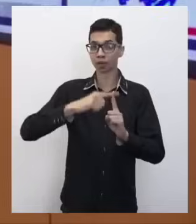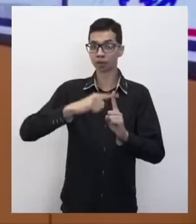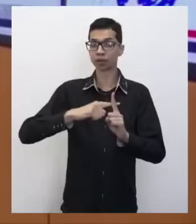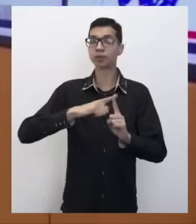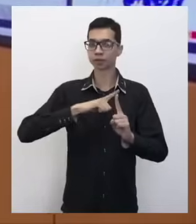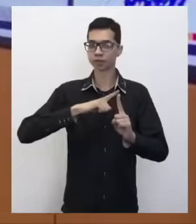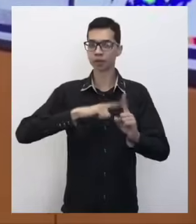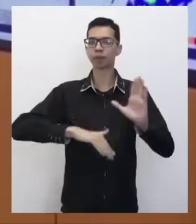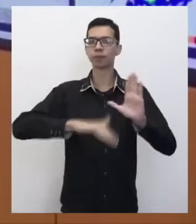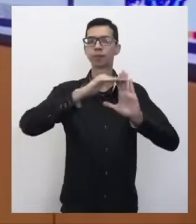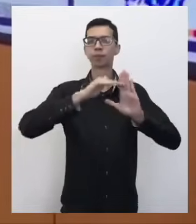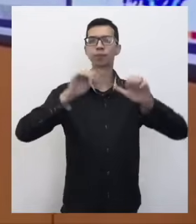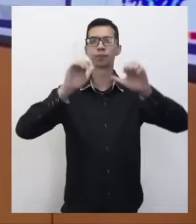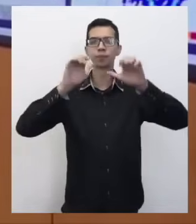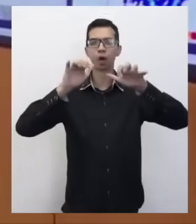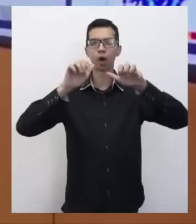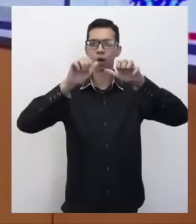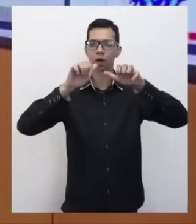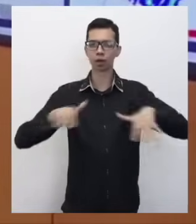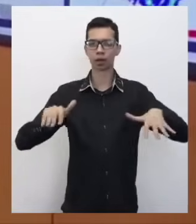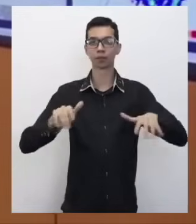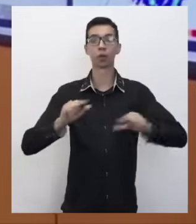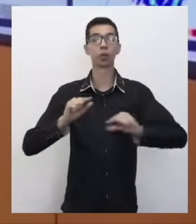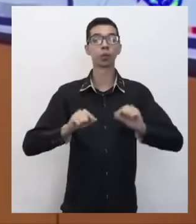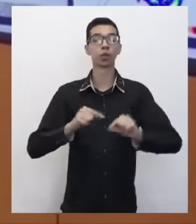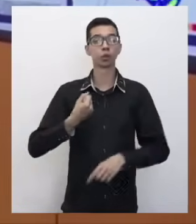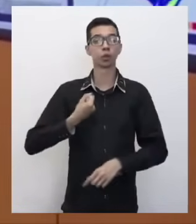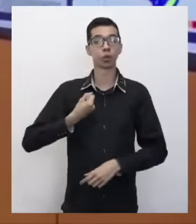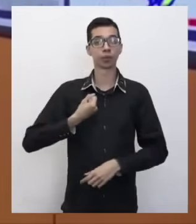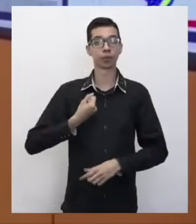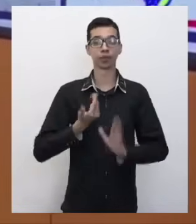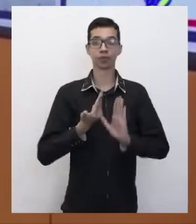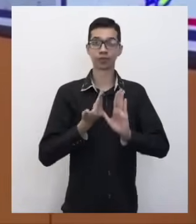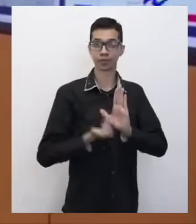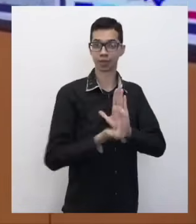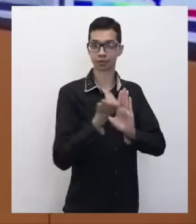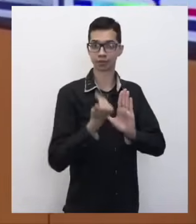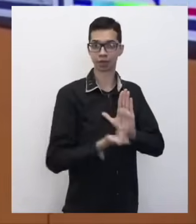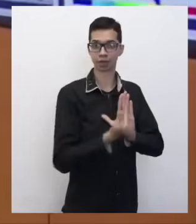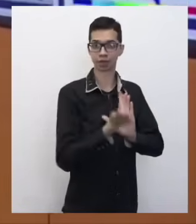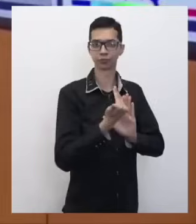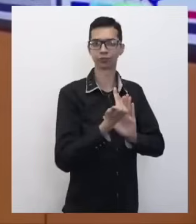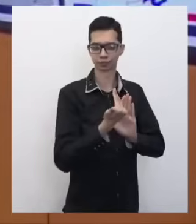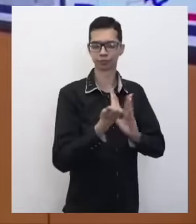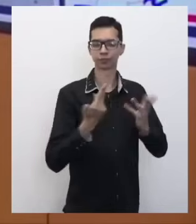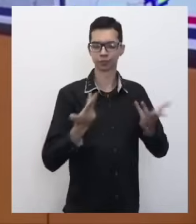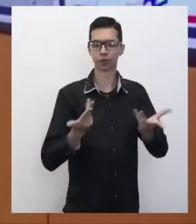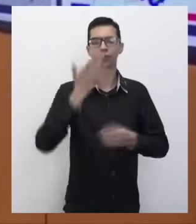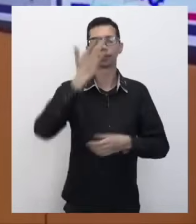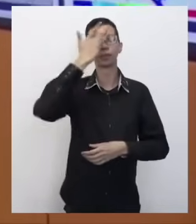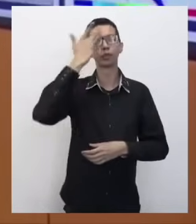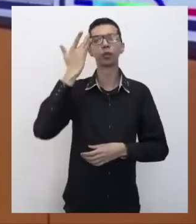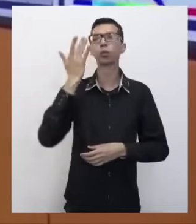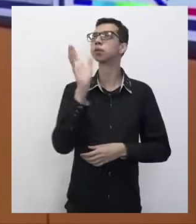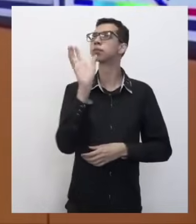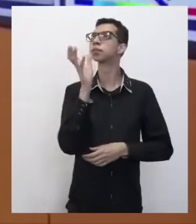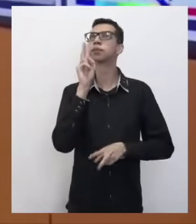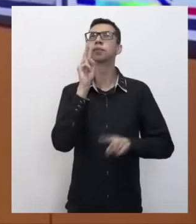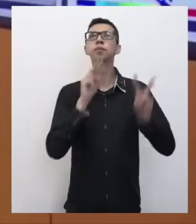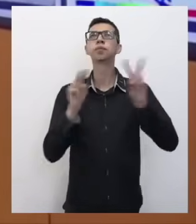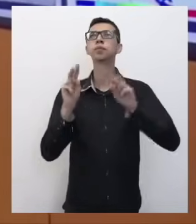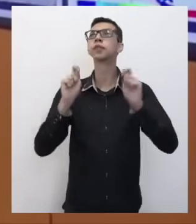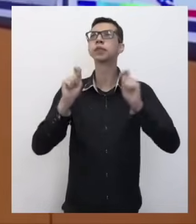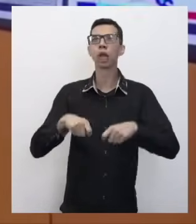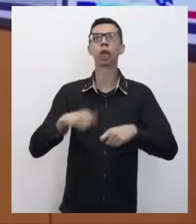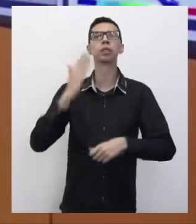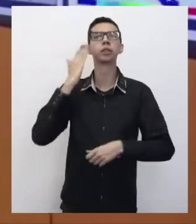programas que transformam os números em desenhos. Isso permite aos meteorologistas fazerem previsões de como o